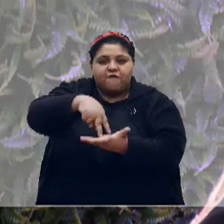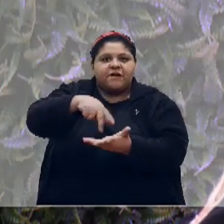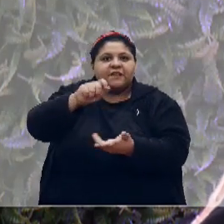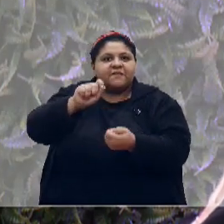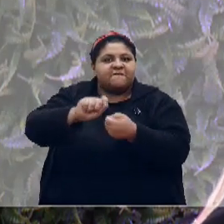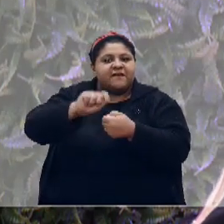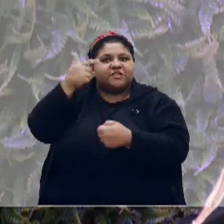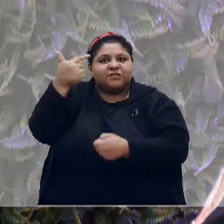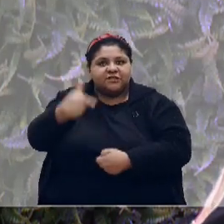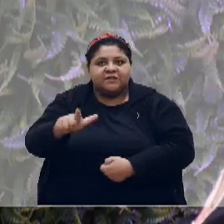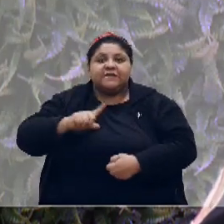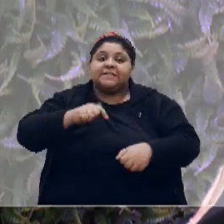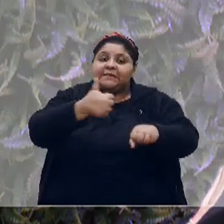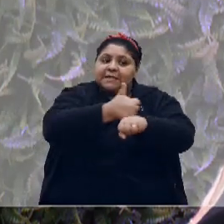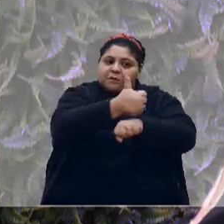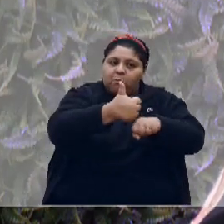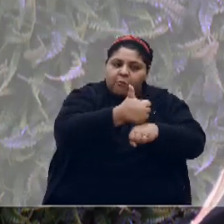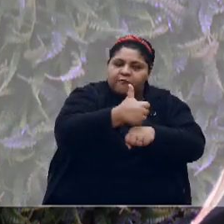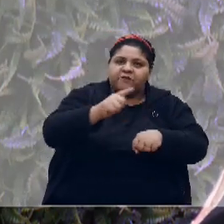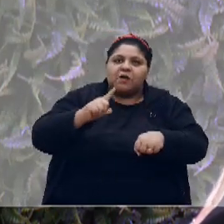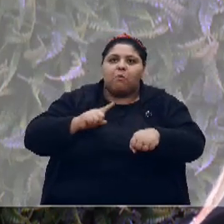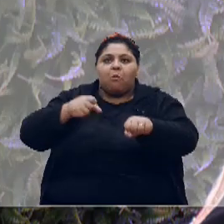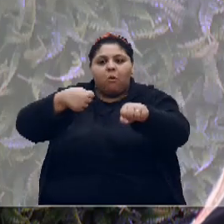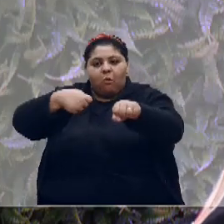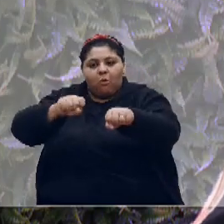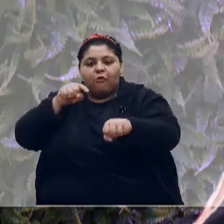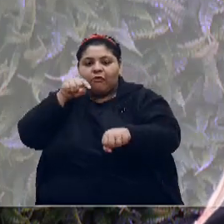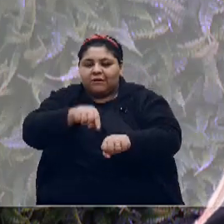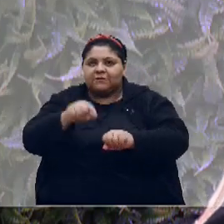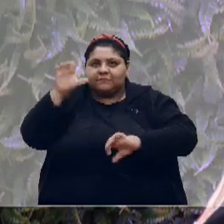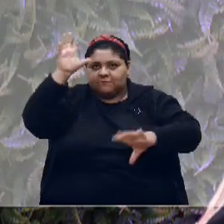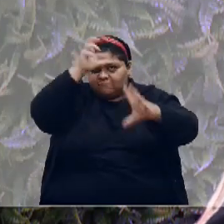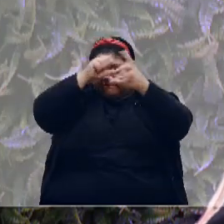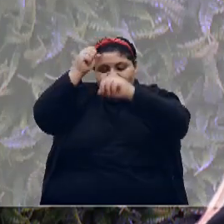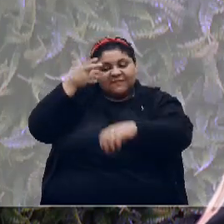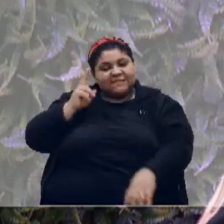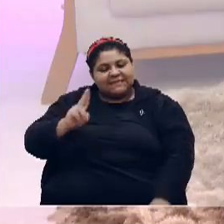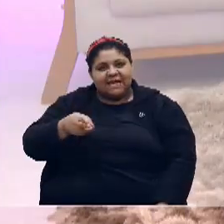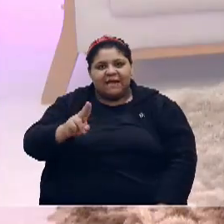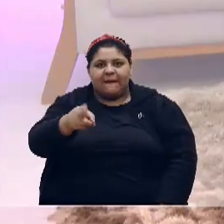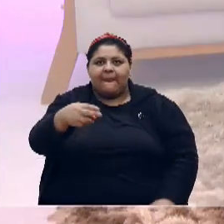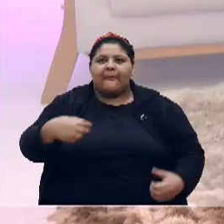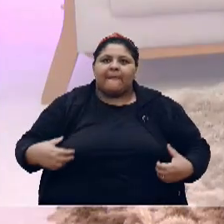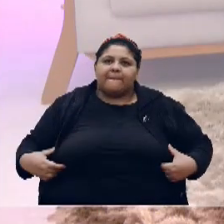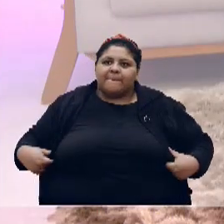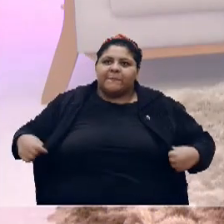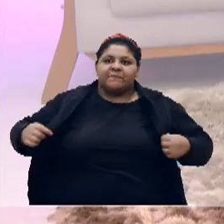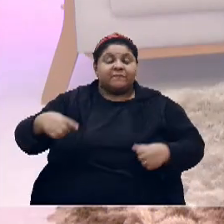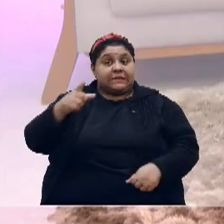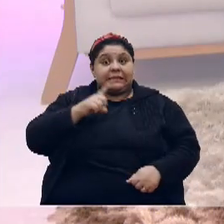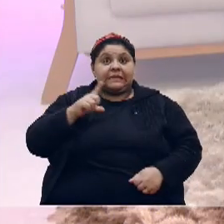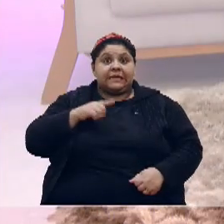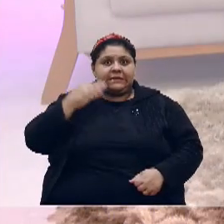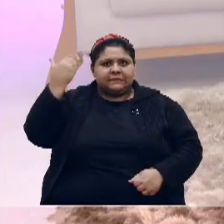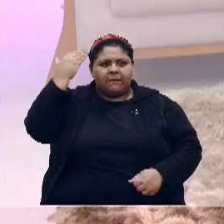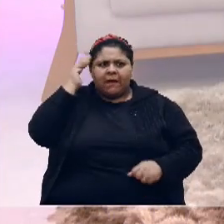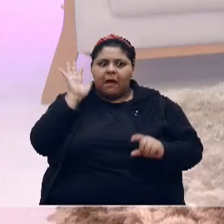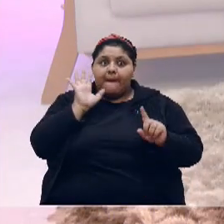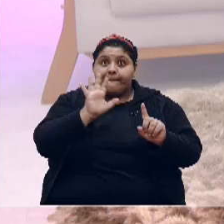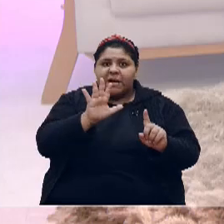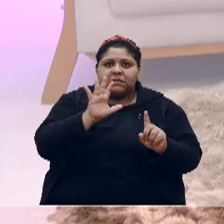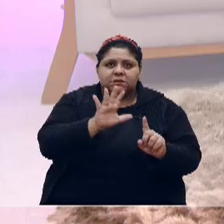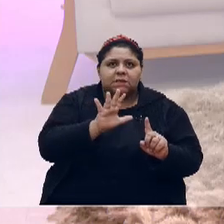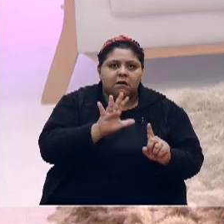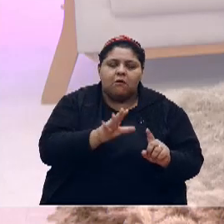bom profissional, tu tem que ser um bom piloto, então isso é uma aprendizagem continuada. E eu acho que tem que lidar com uma pressão, né, uma certa pressão. Muita,